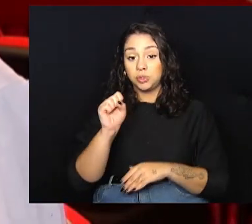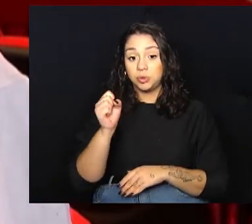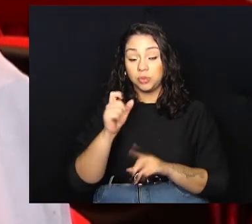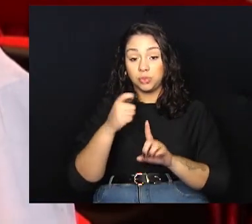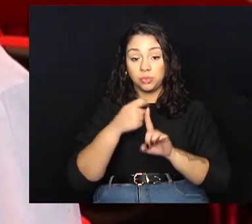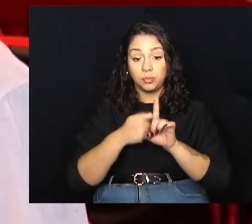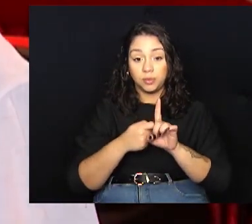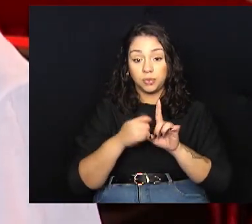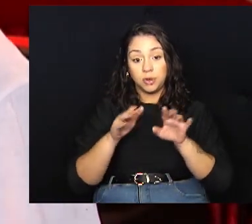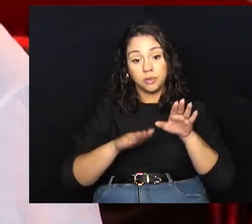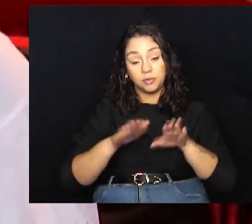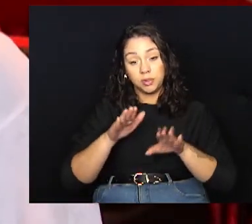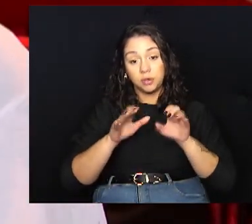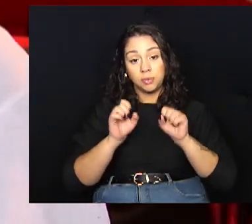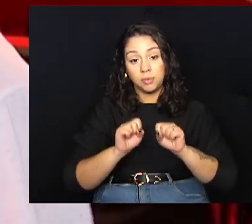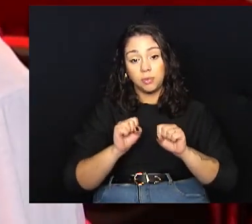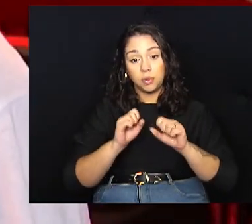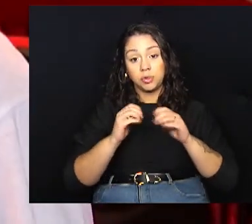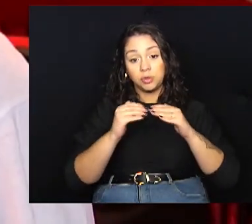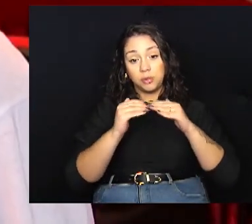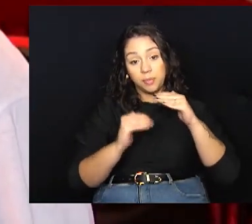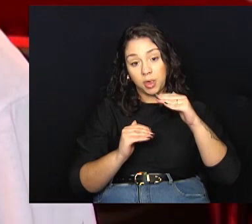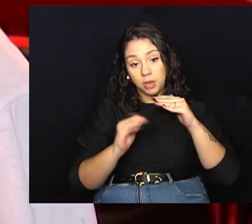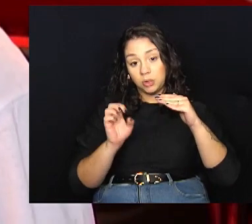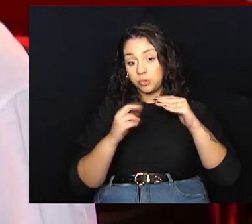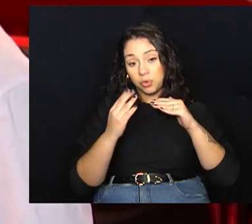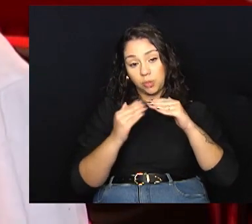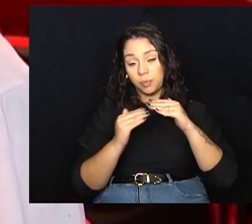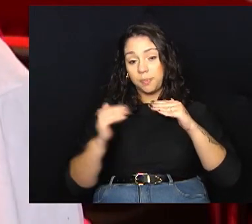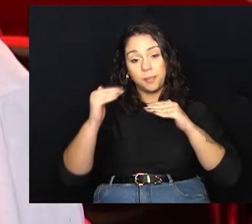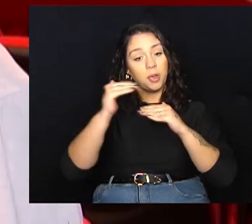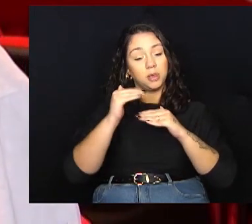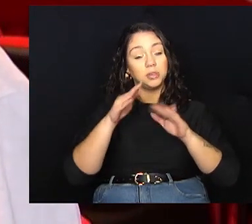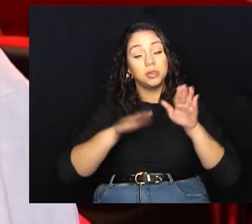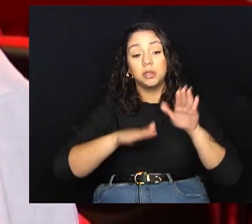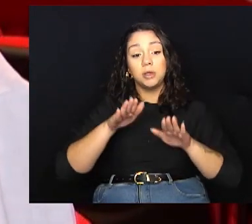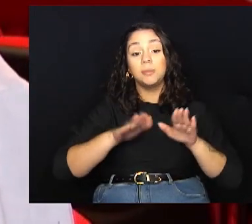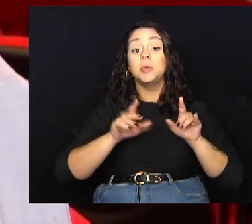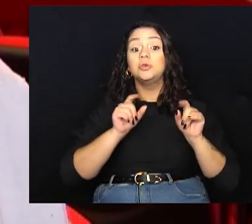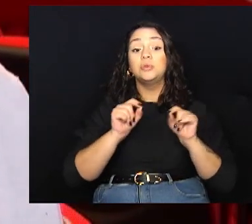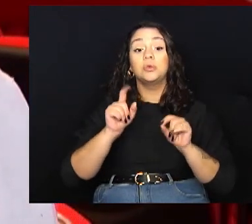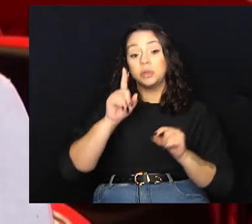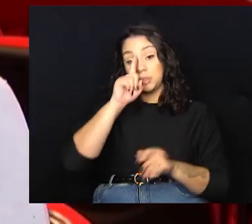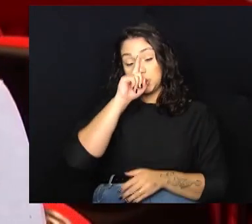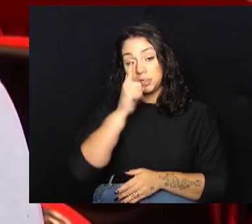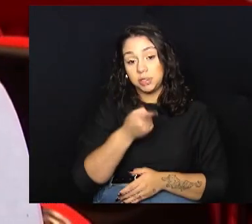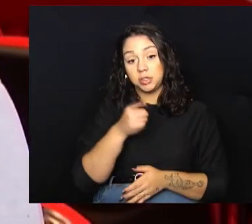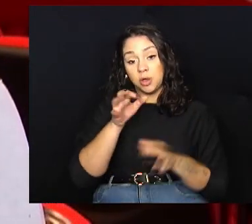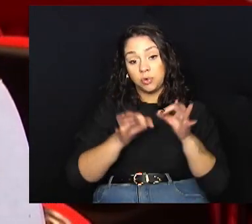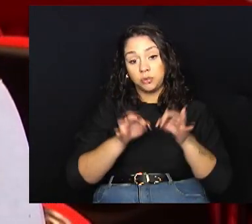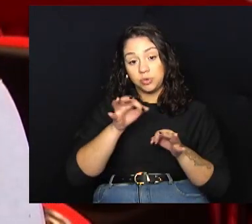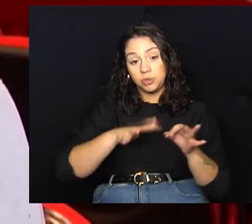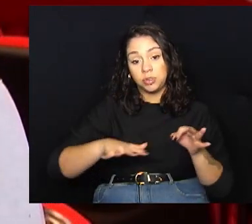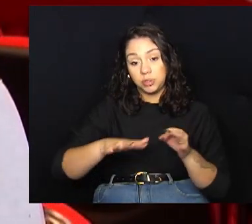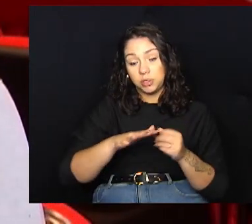eventualmente pode ser menos ou um pouco mais até vai depender realmente da decisão judiciário